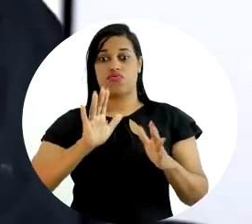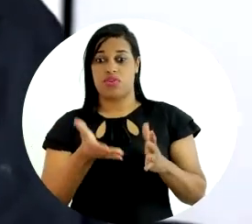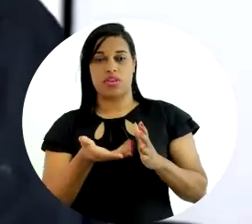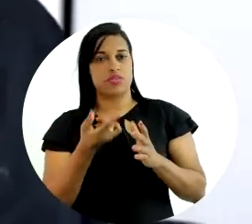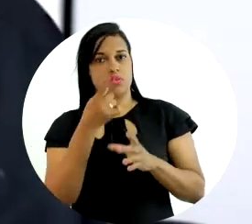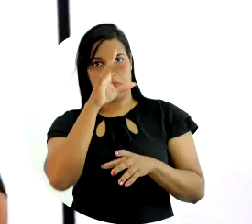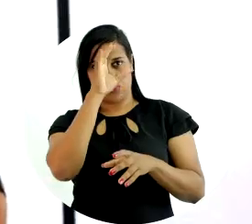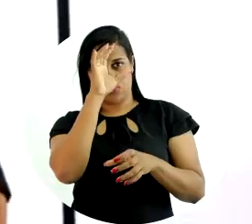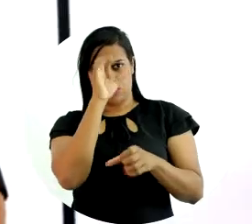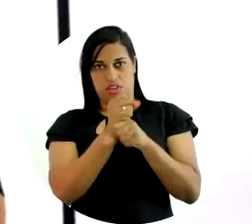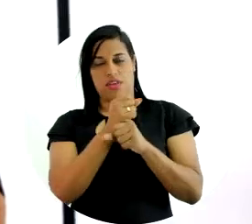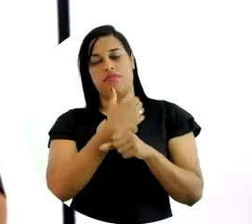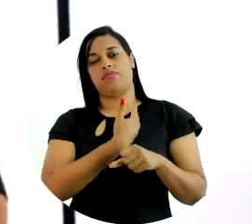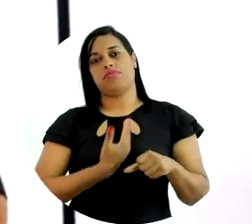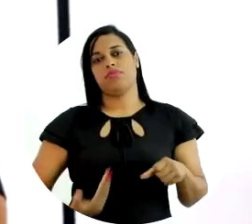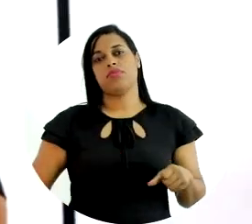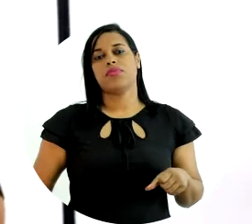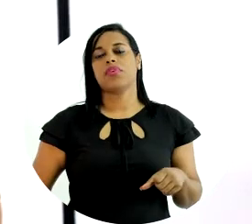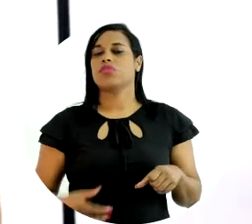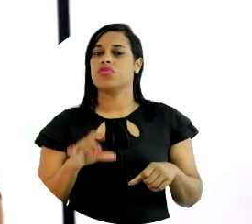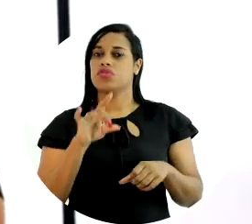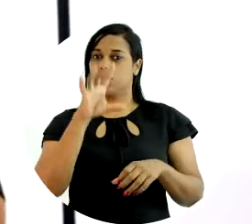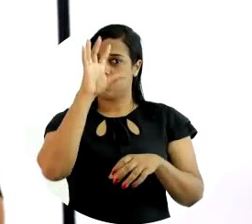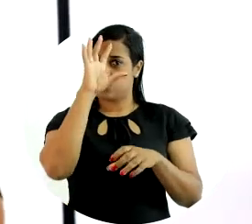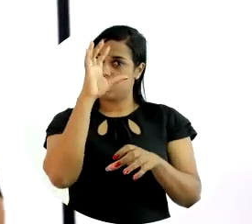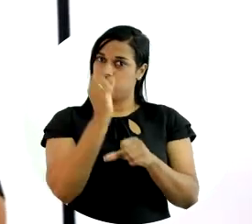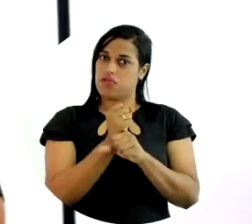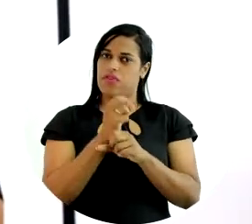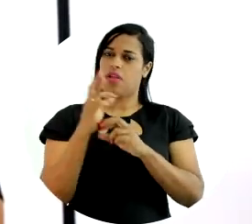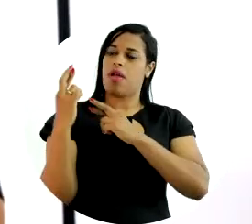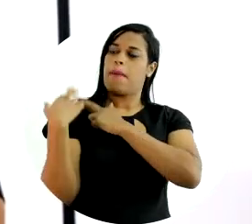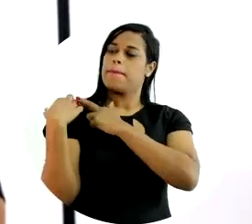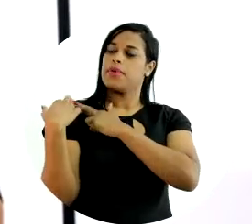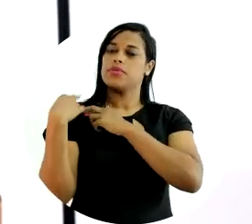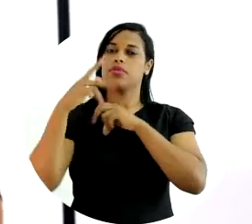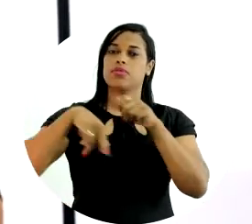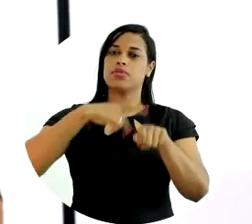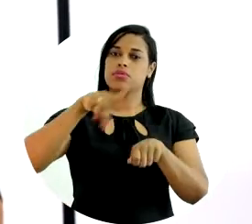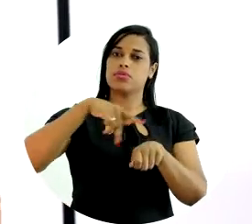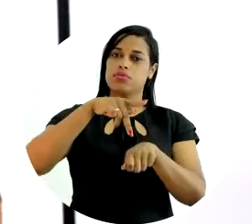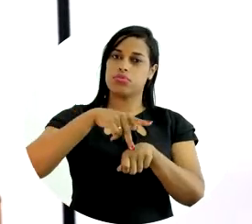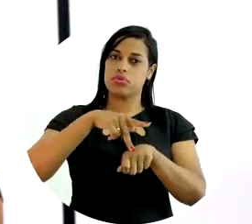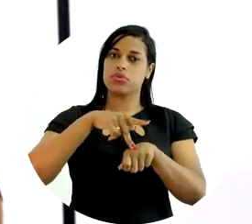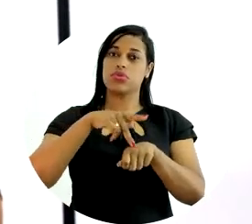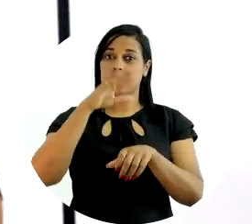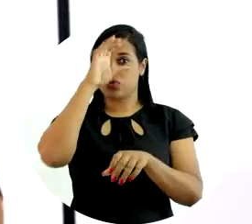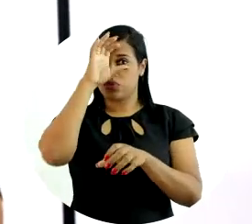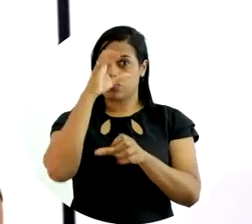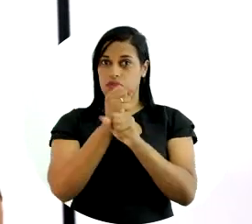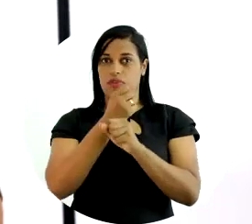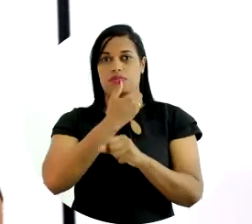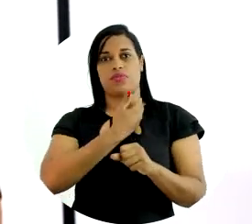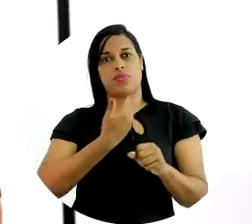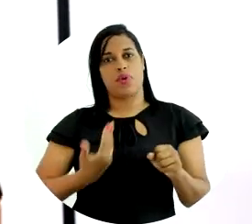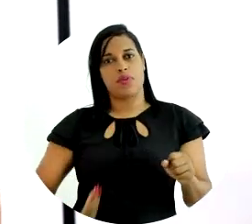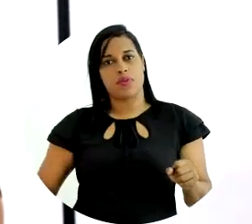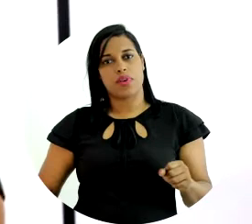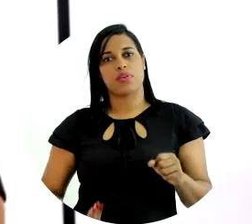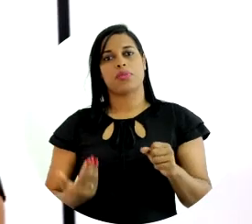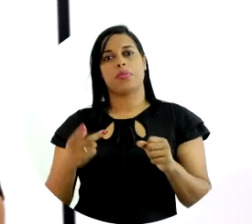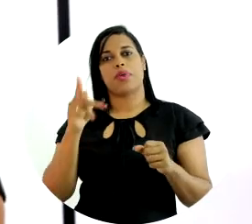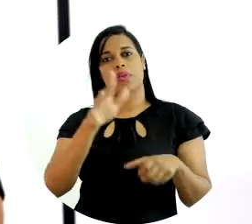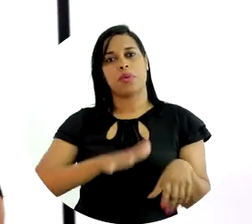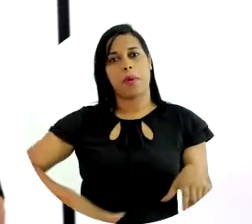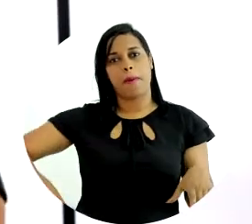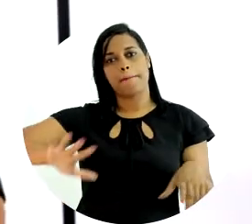o chefe de governo o chefe de estado e representa um país ainda situações já o